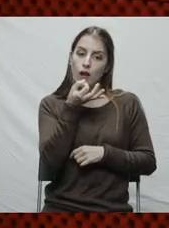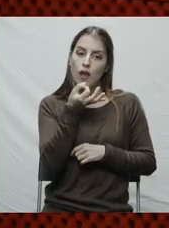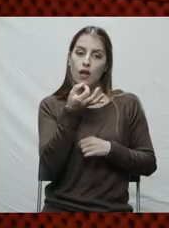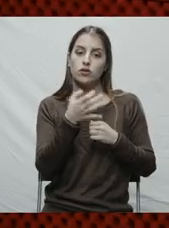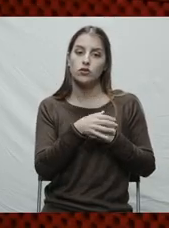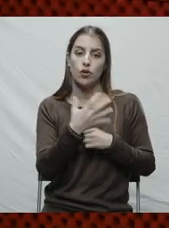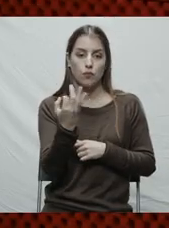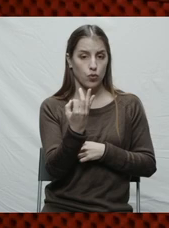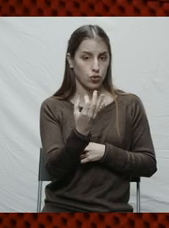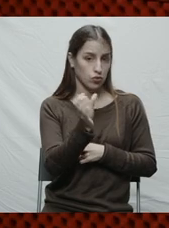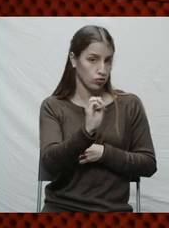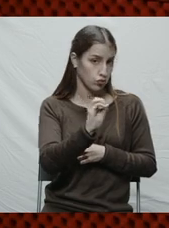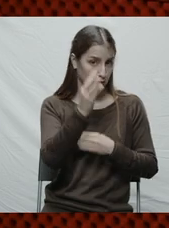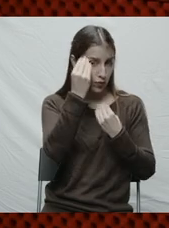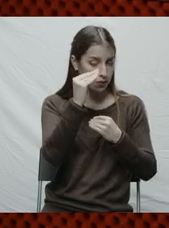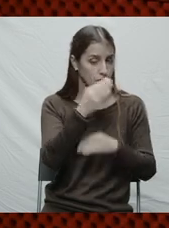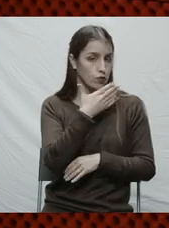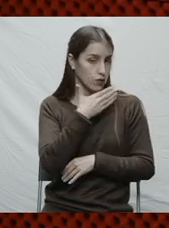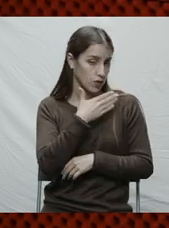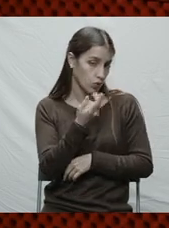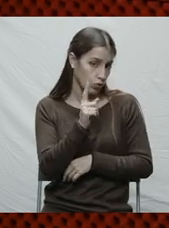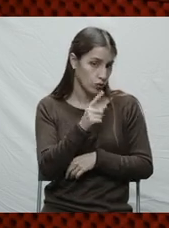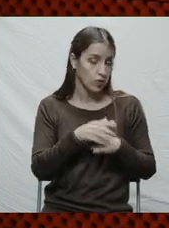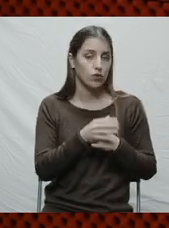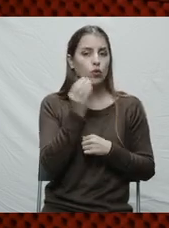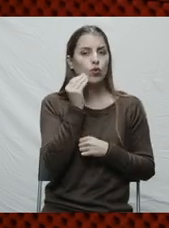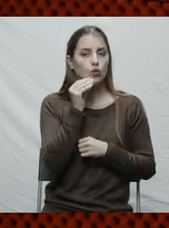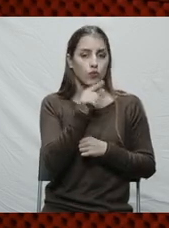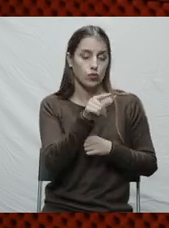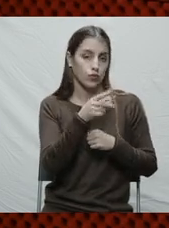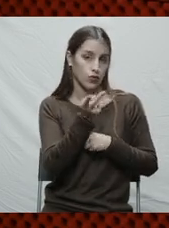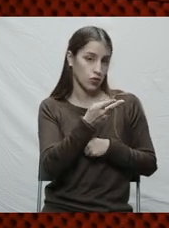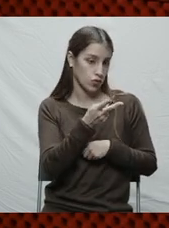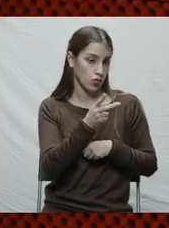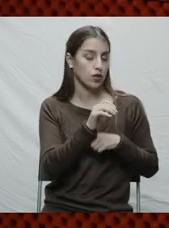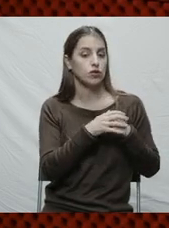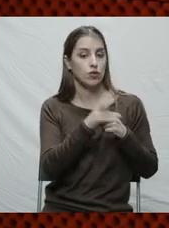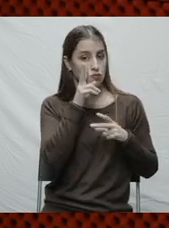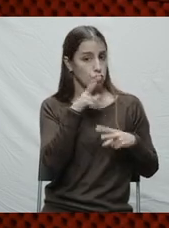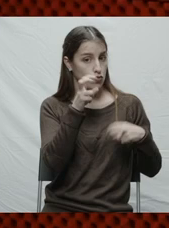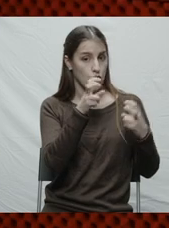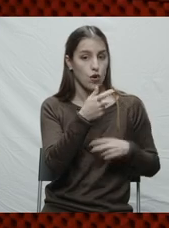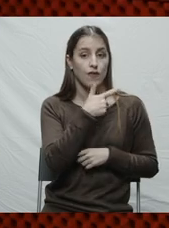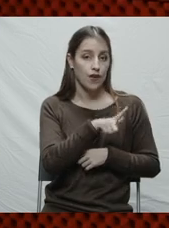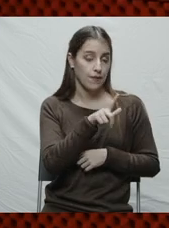facto de no Porto não haver formação suficiente, aquilo que procuravas. Como é que vocês, apesar de se terem encontrado no Café Piolho...